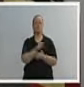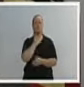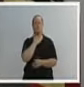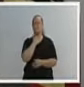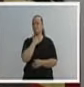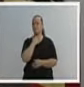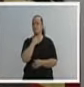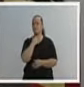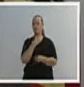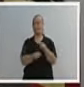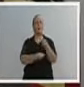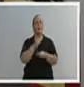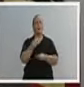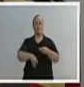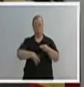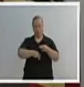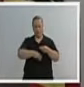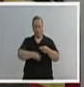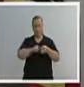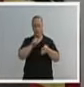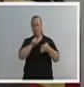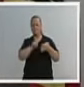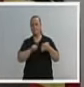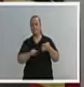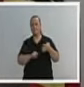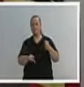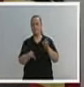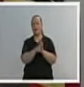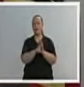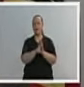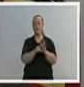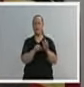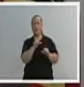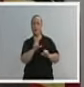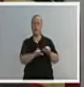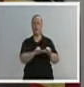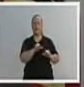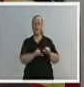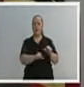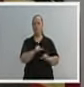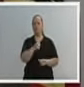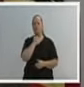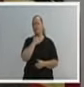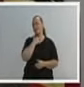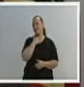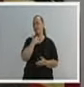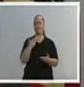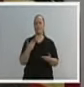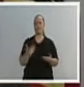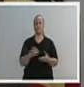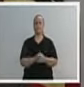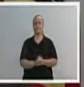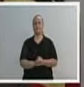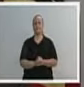10 emendas para a lei contra a corrupção. E para finalizar,